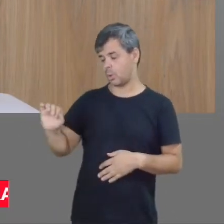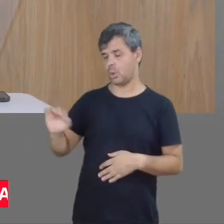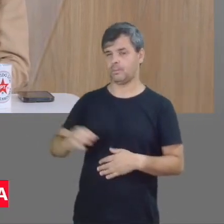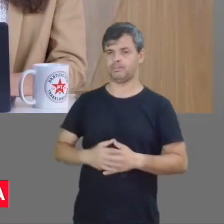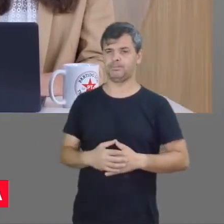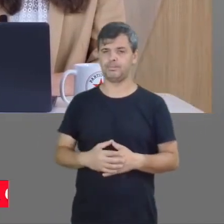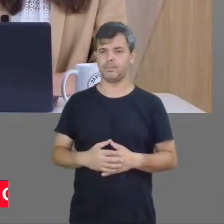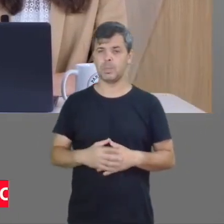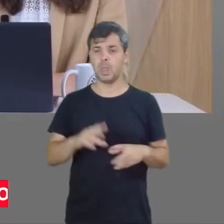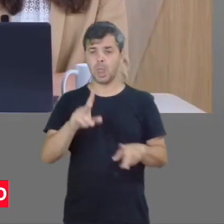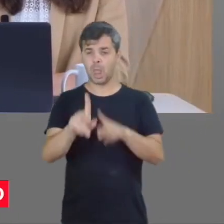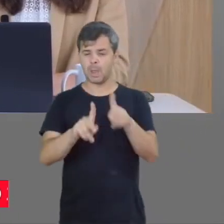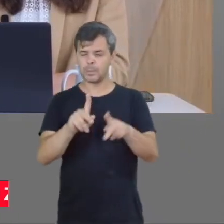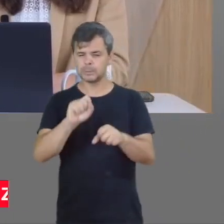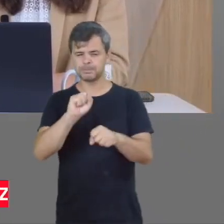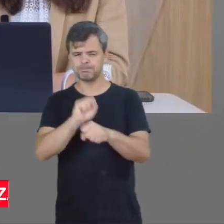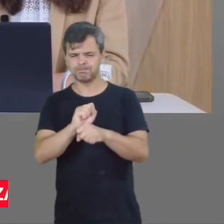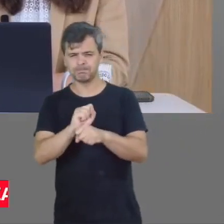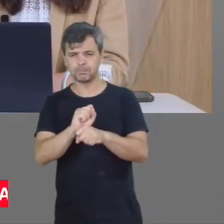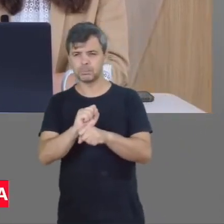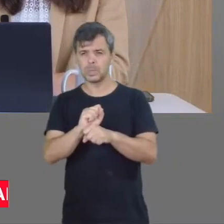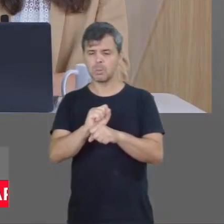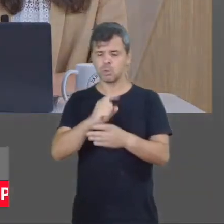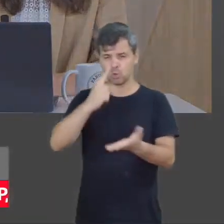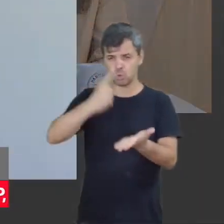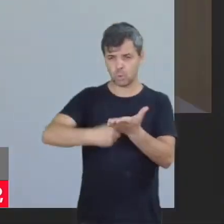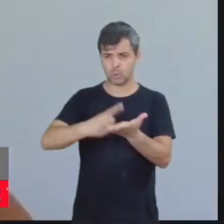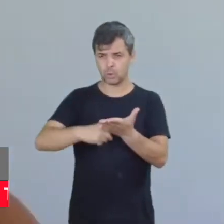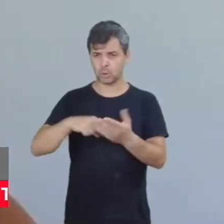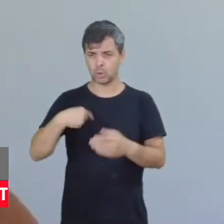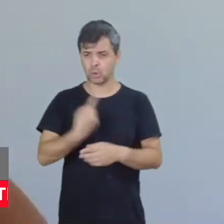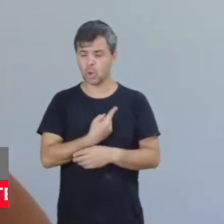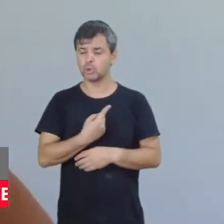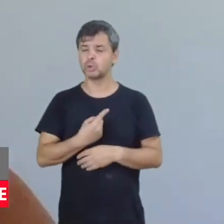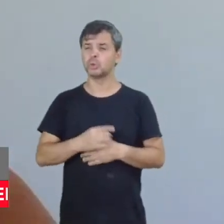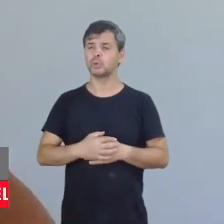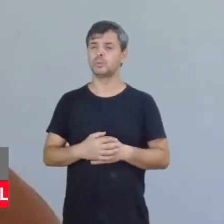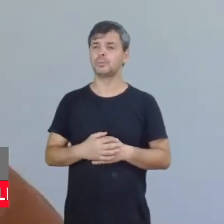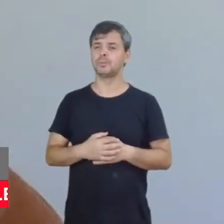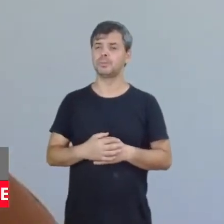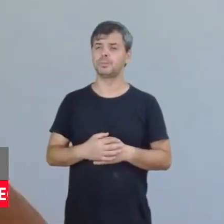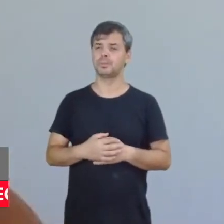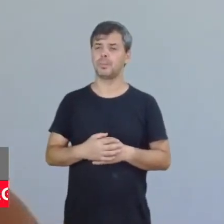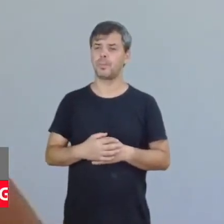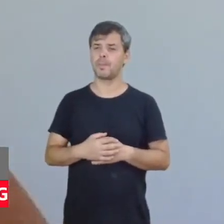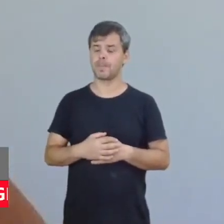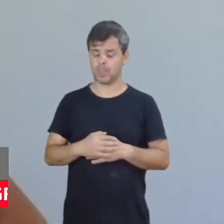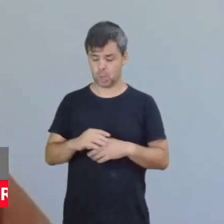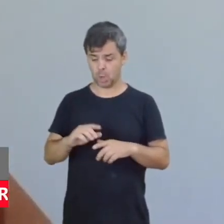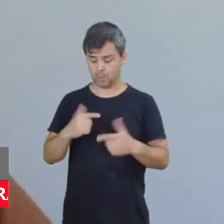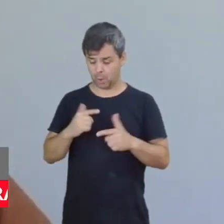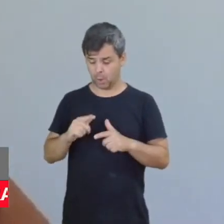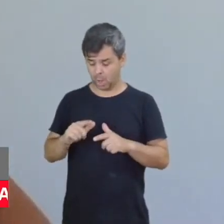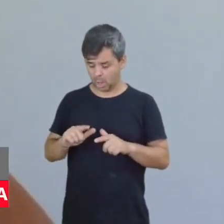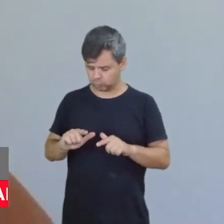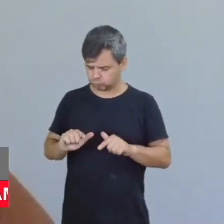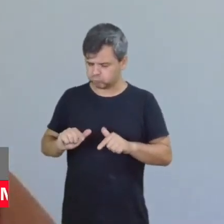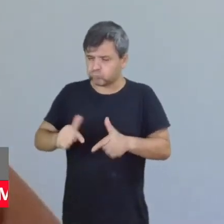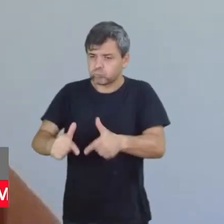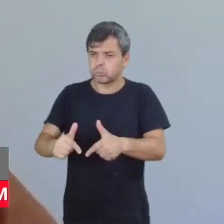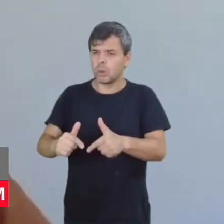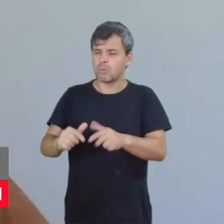Olha, a população pode esperar muito compromisso da nossa parte em atuar para fortalecer